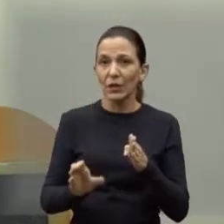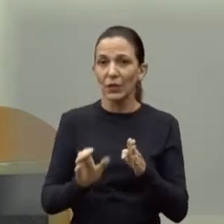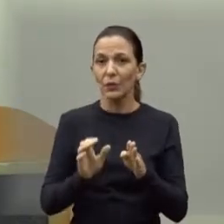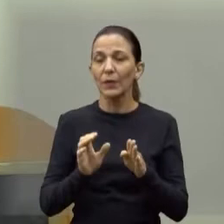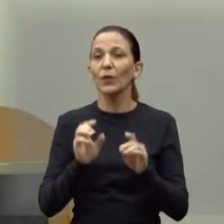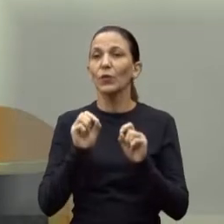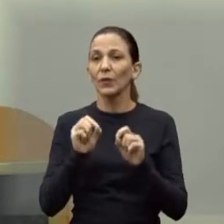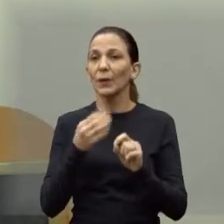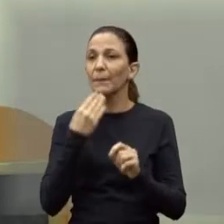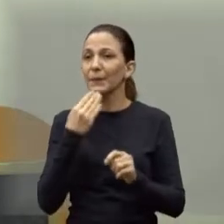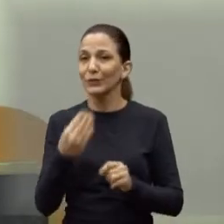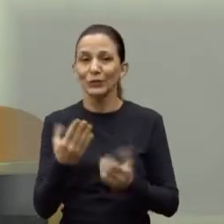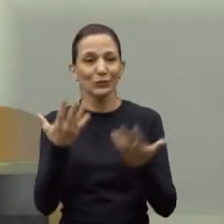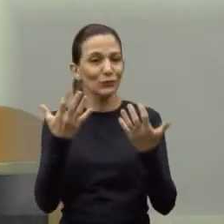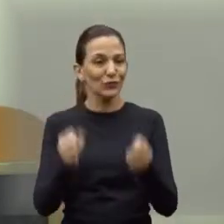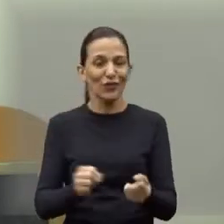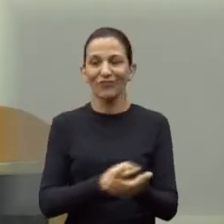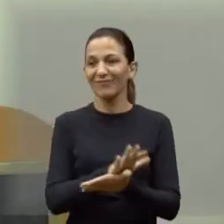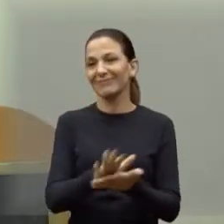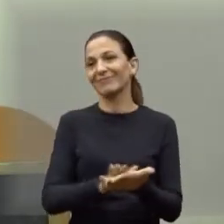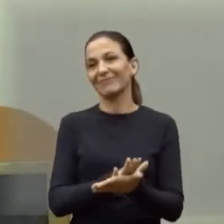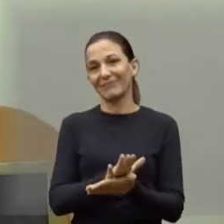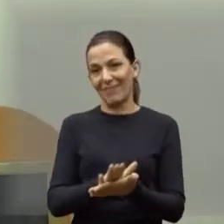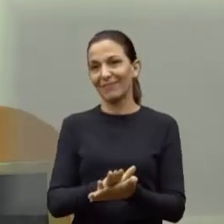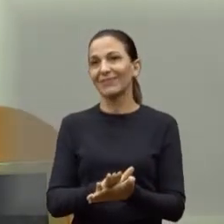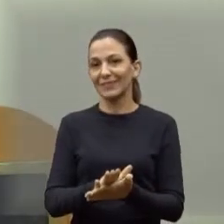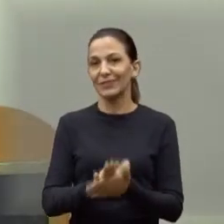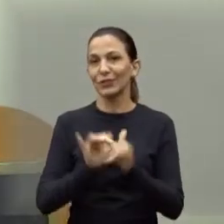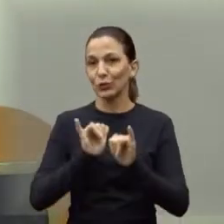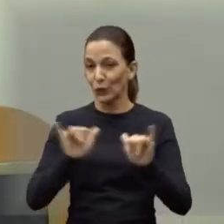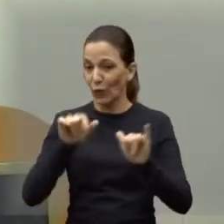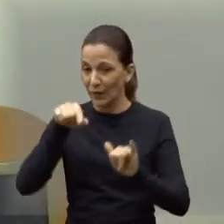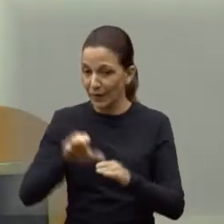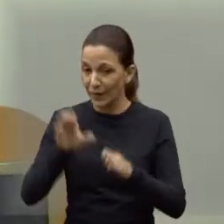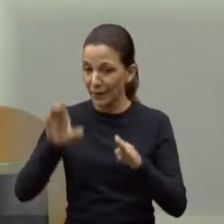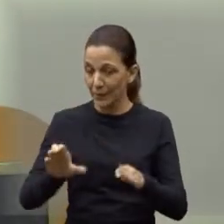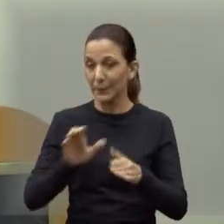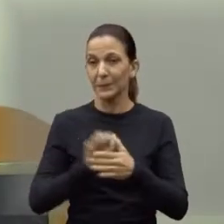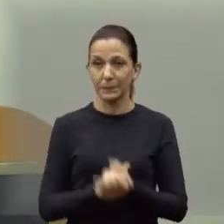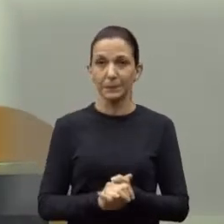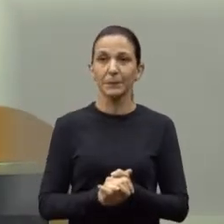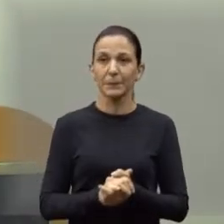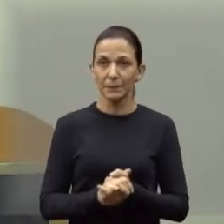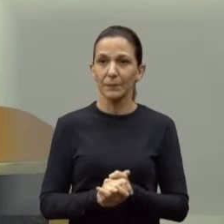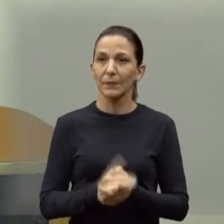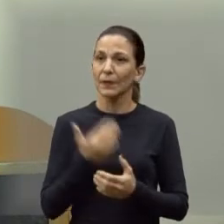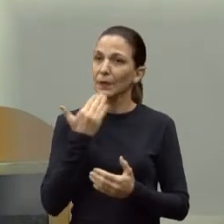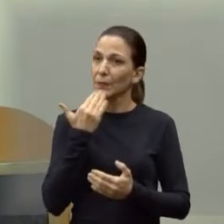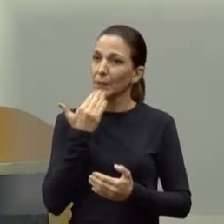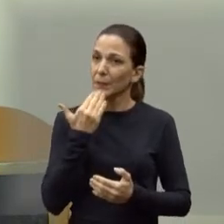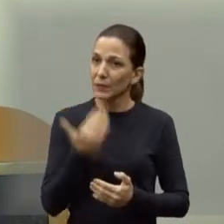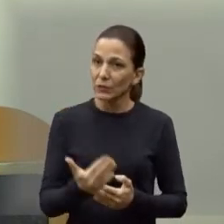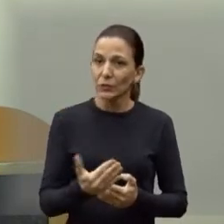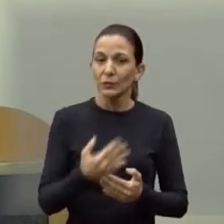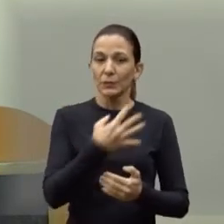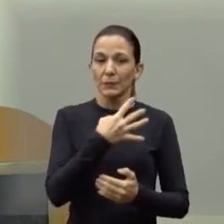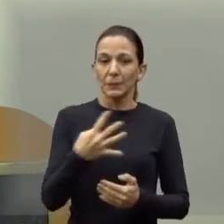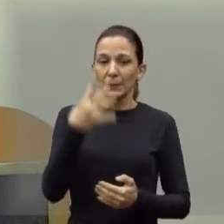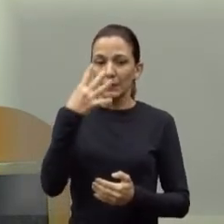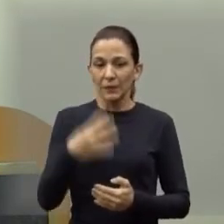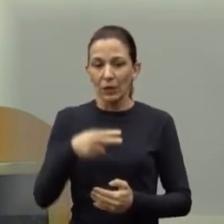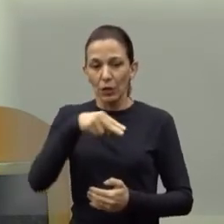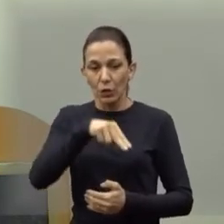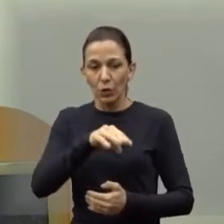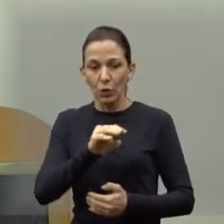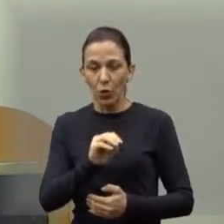que o meu pedido não foi atendido. Pois bem, pedimos que apresentasse planilhas, notas